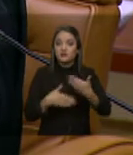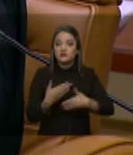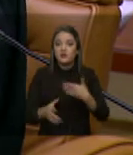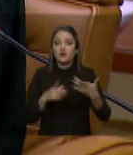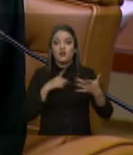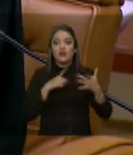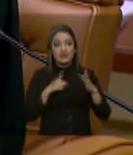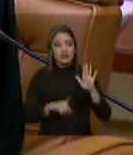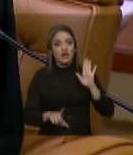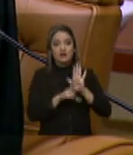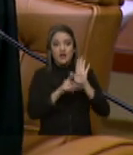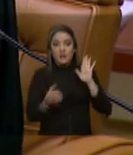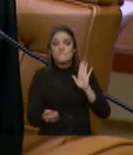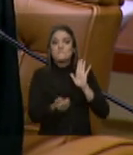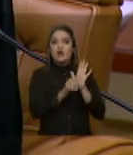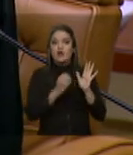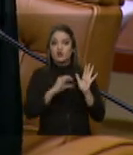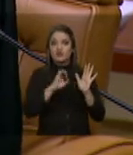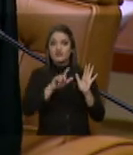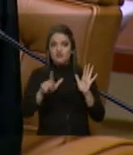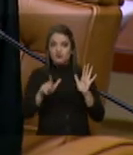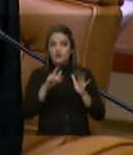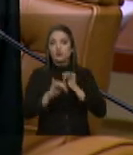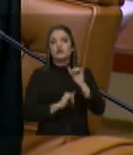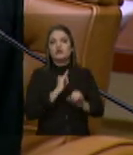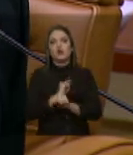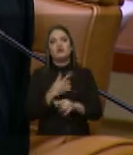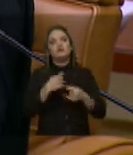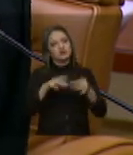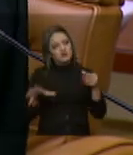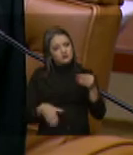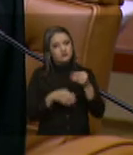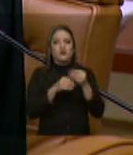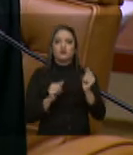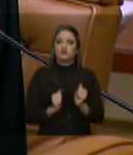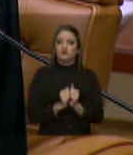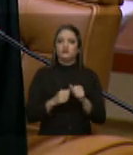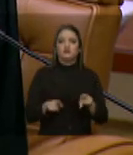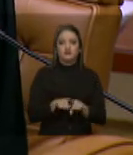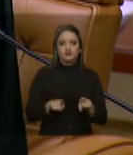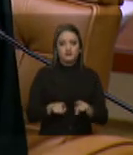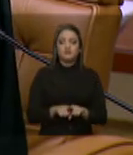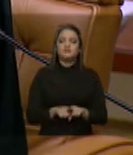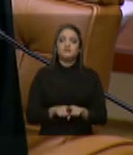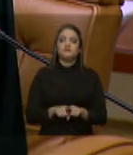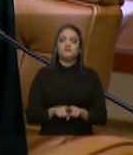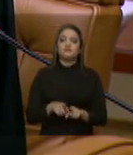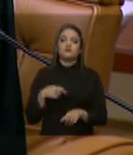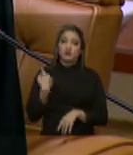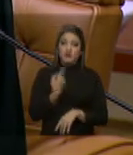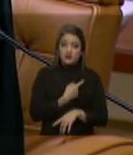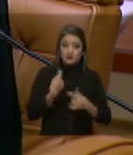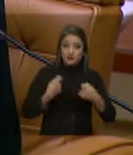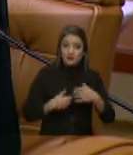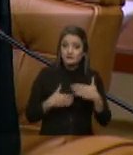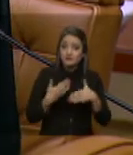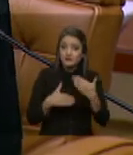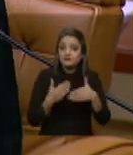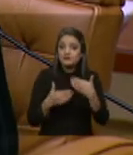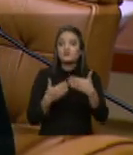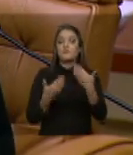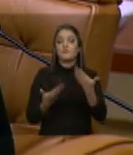da internet devem ser acoplados a essa possibilidade ou seja nós devemos é avançar avançar